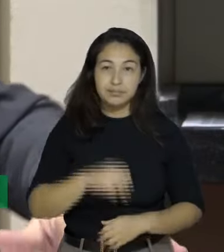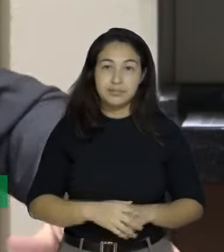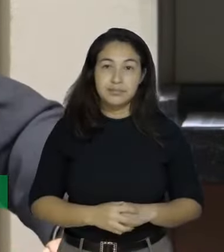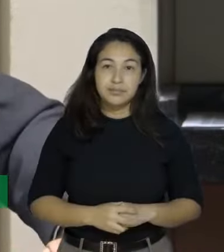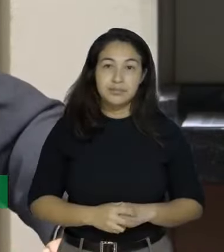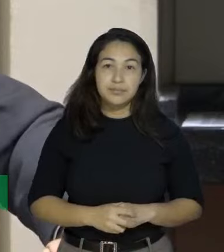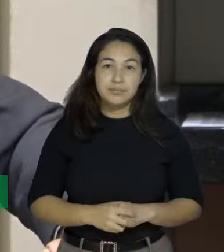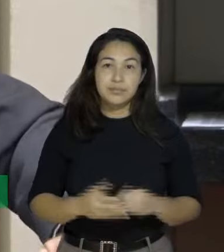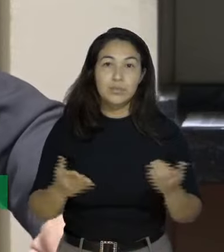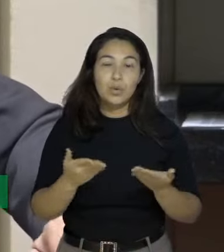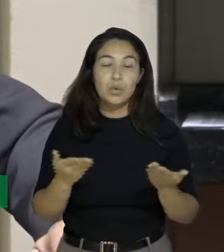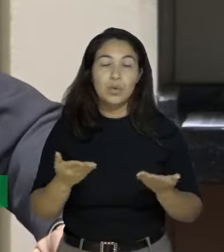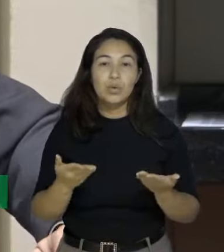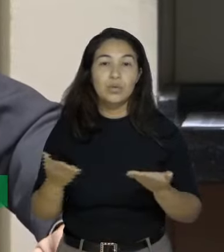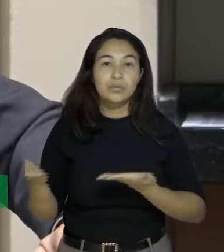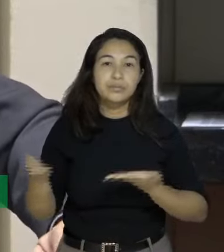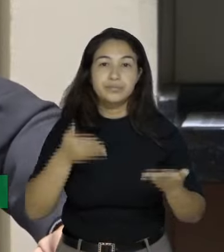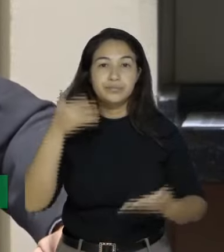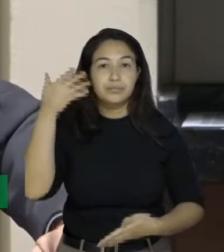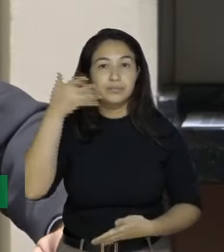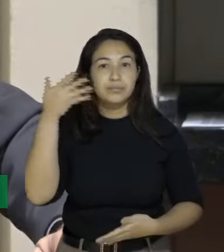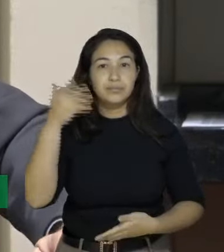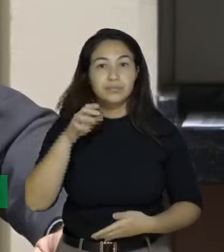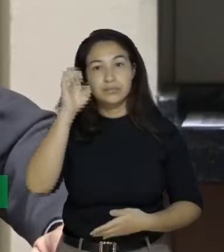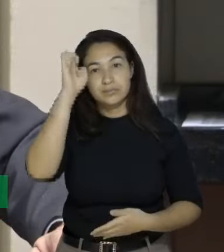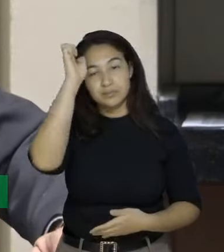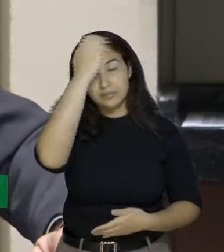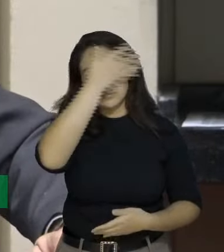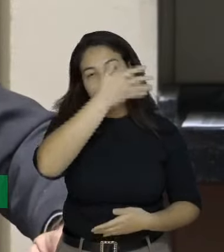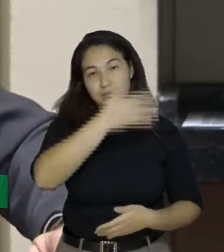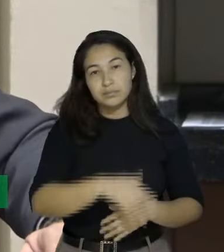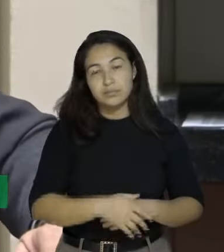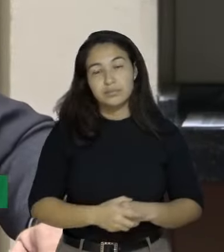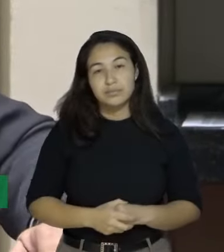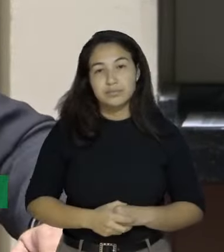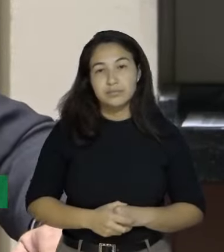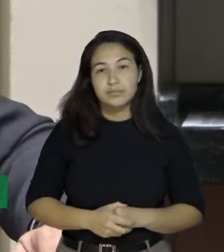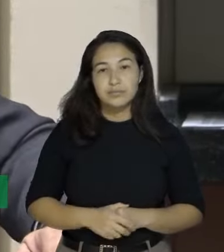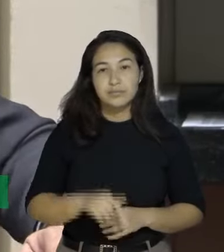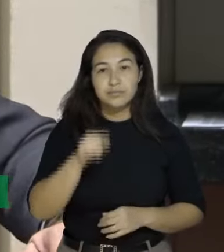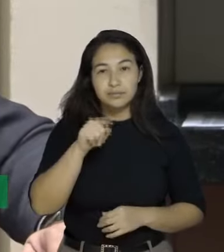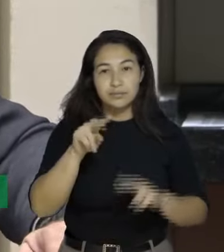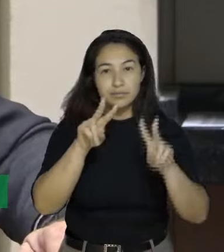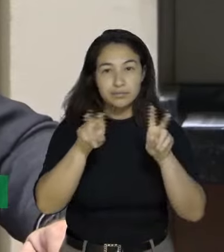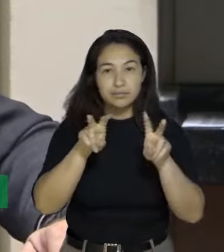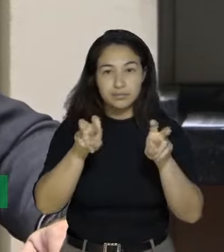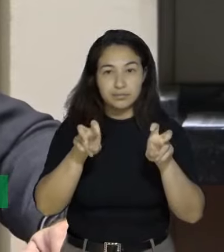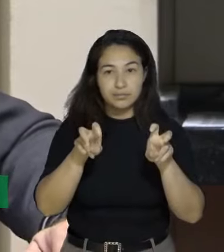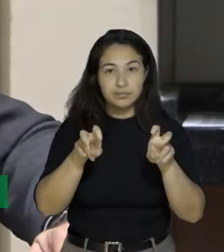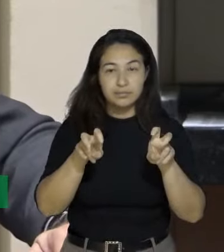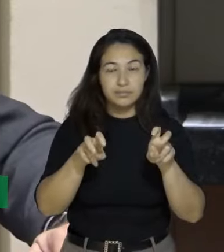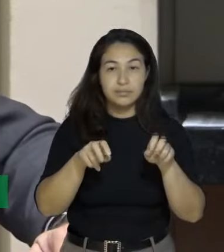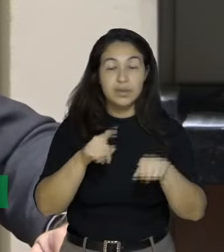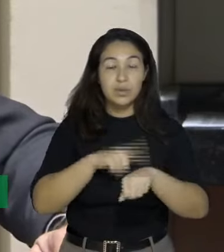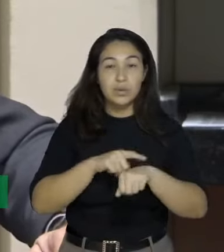próximo morador Deputado Emerson está Vossa Excelência em tempo